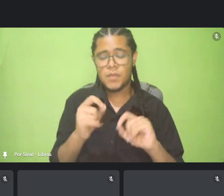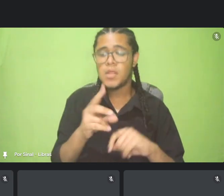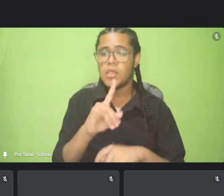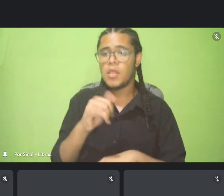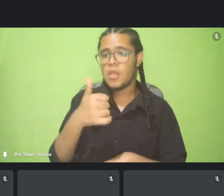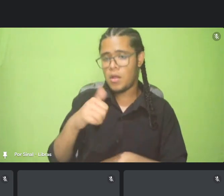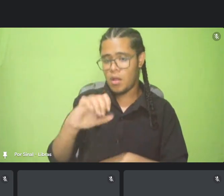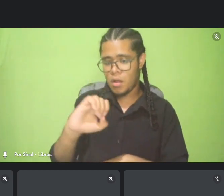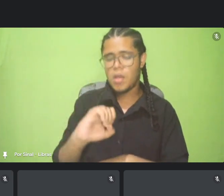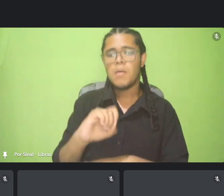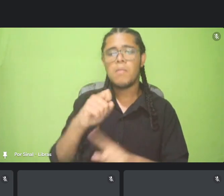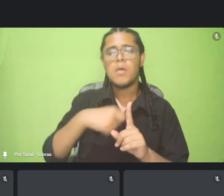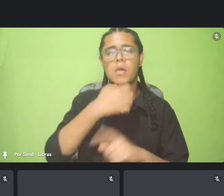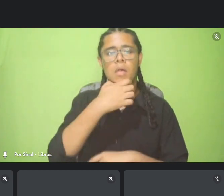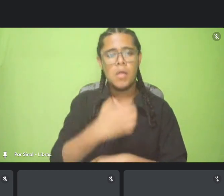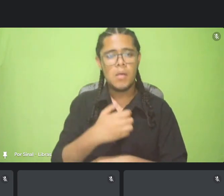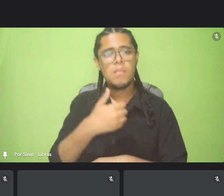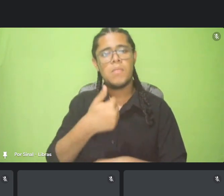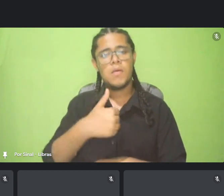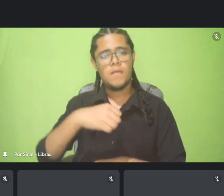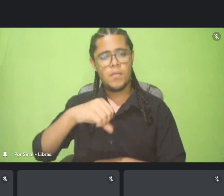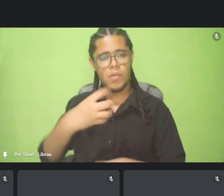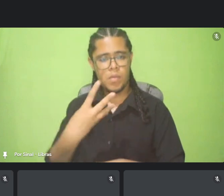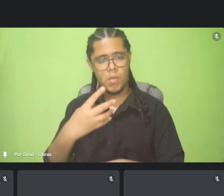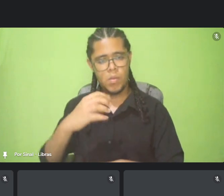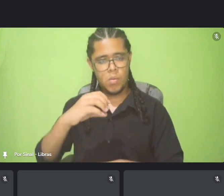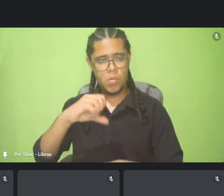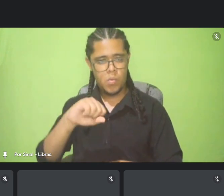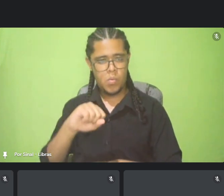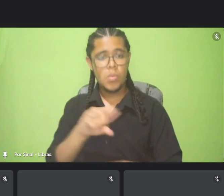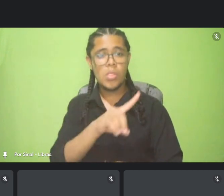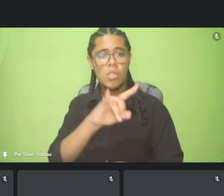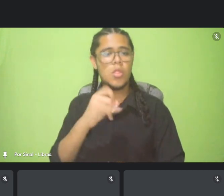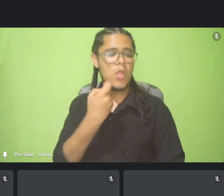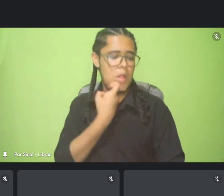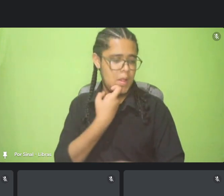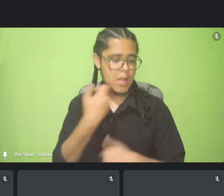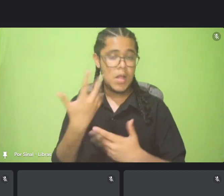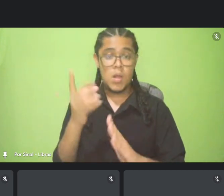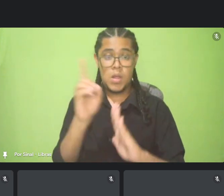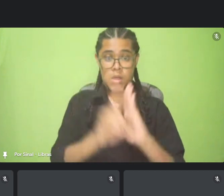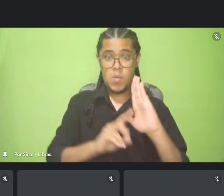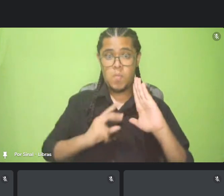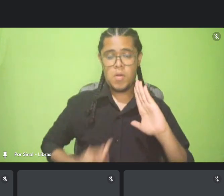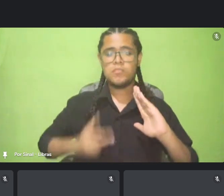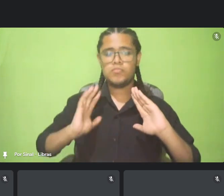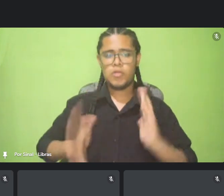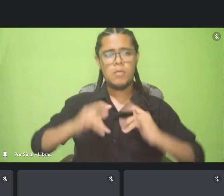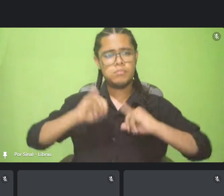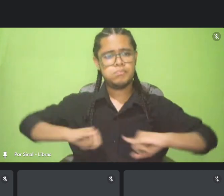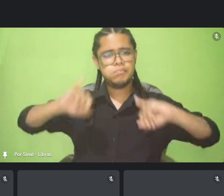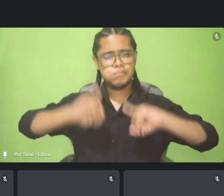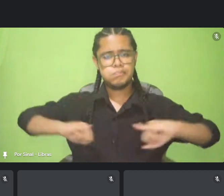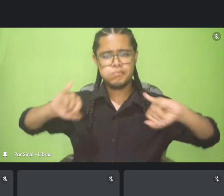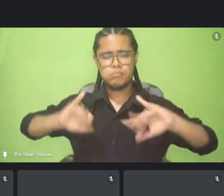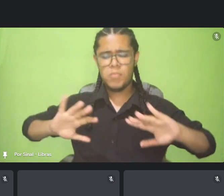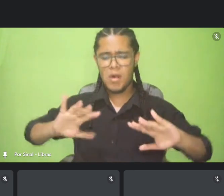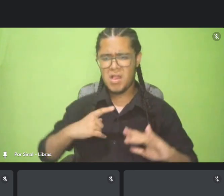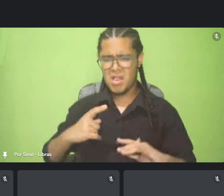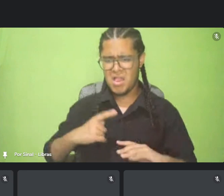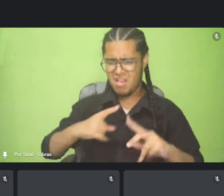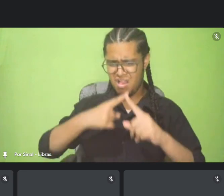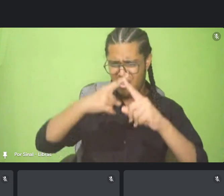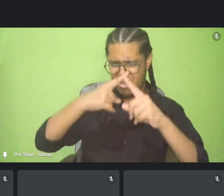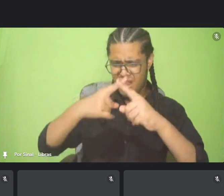1948, numa sexta-feira, os direitos humanos é declarado. Diante das atrocidades das guerras,